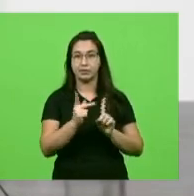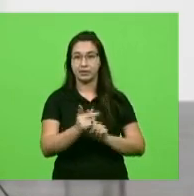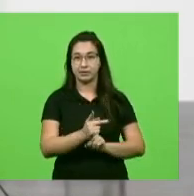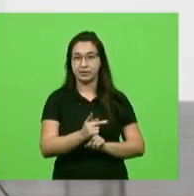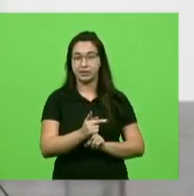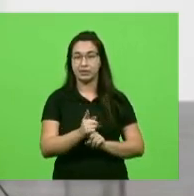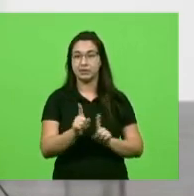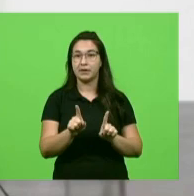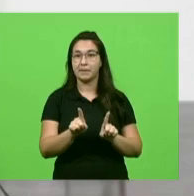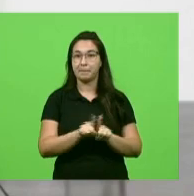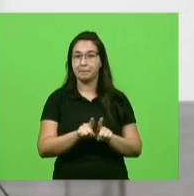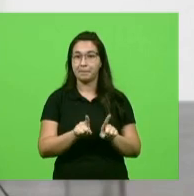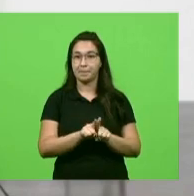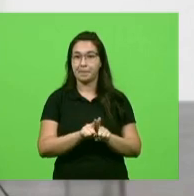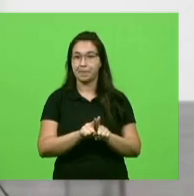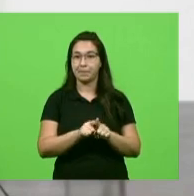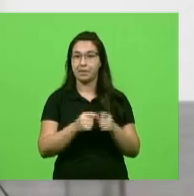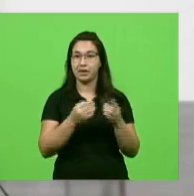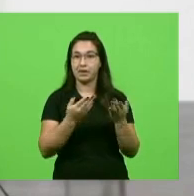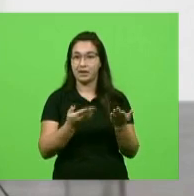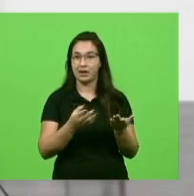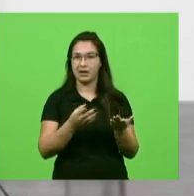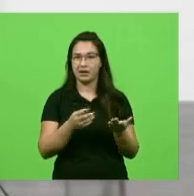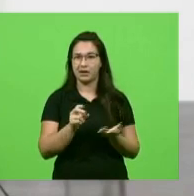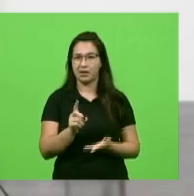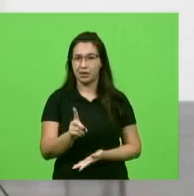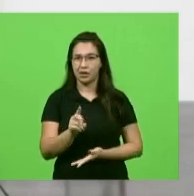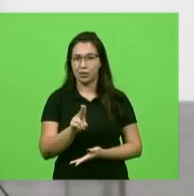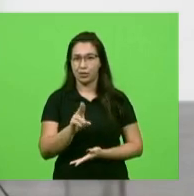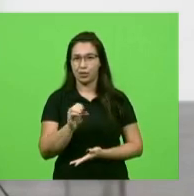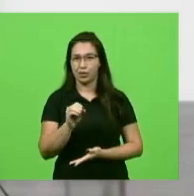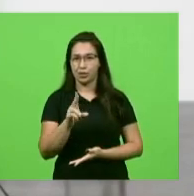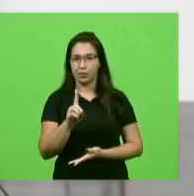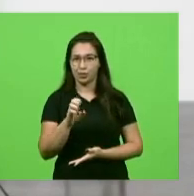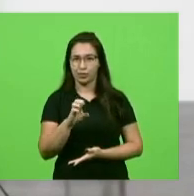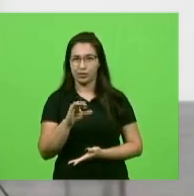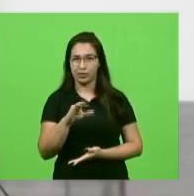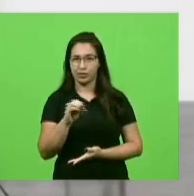investidas contra o duodécimo, negligenciando a